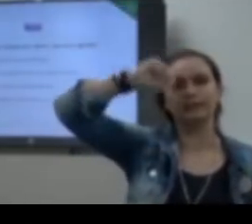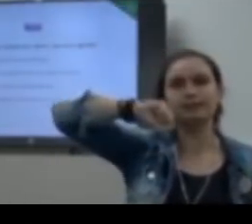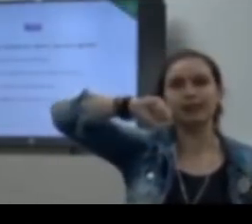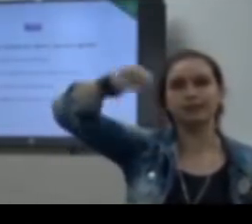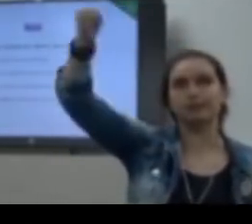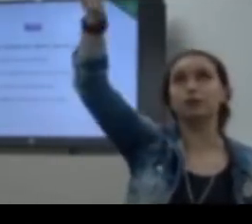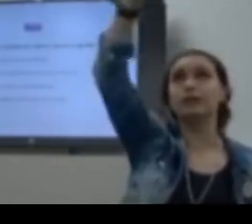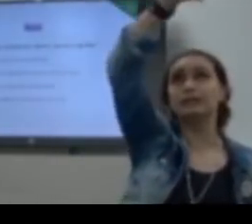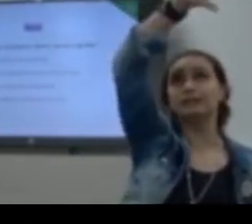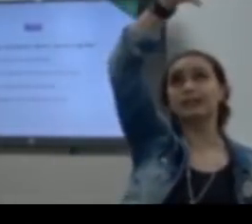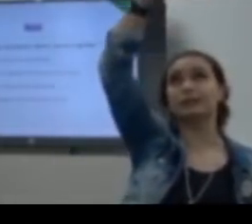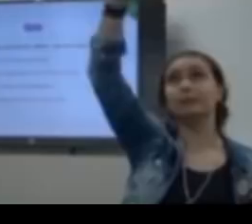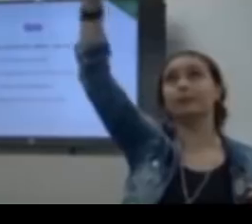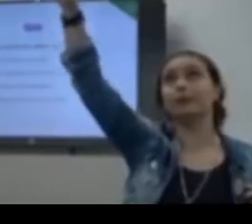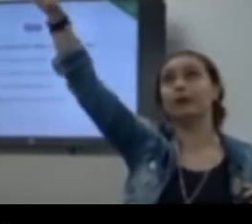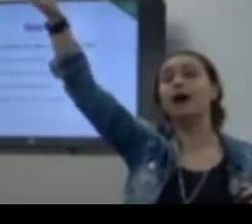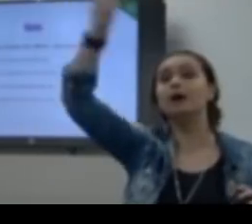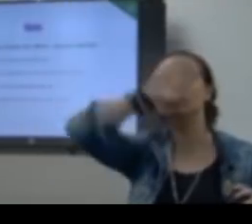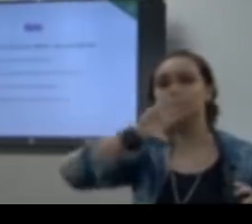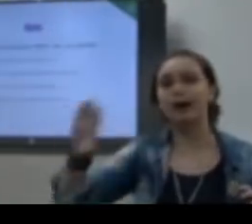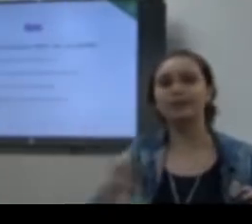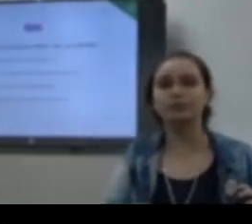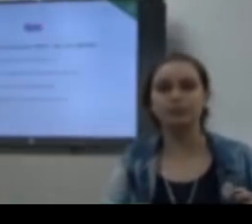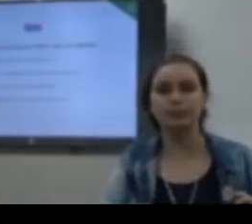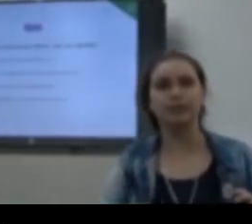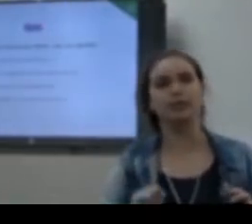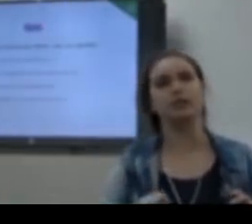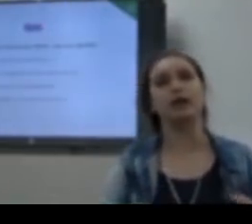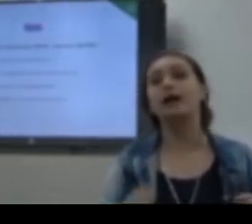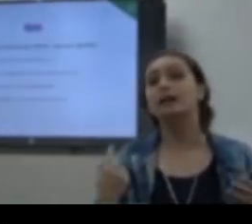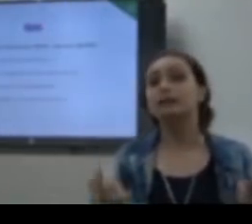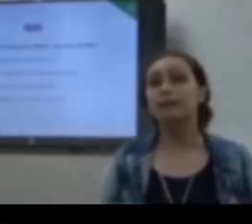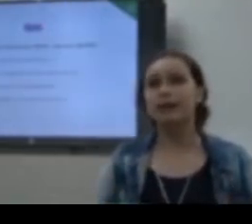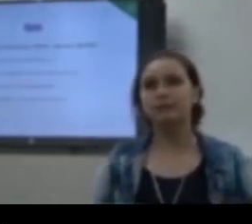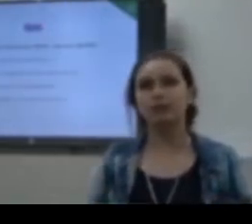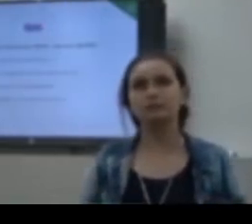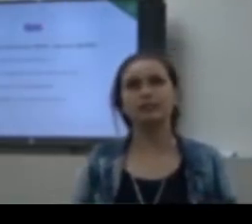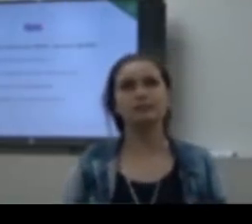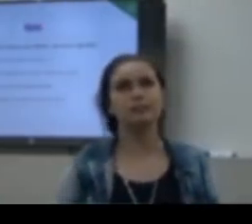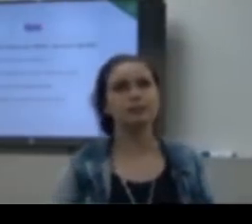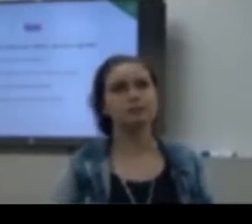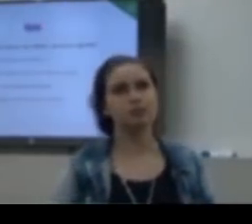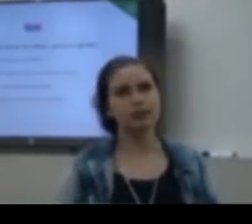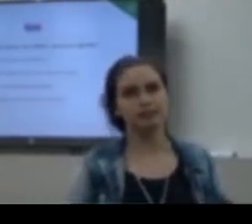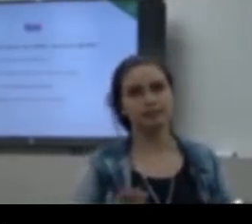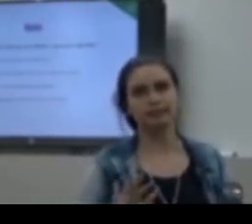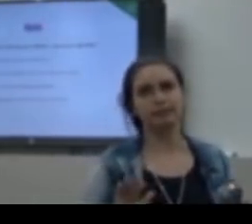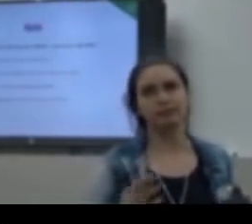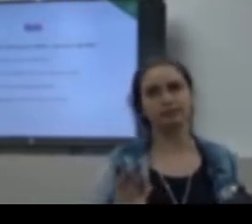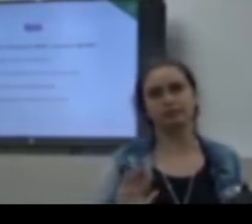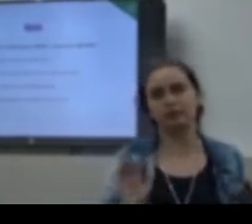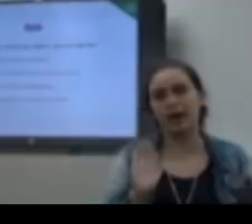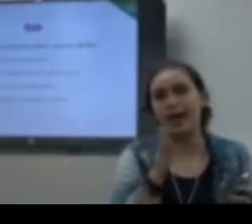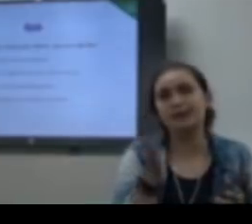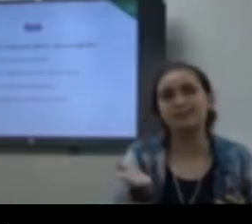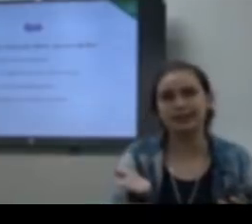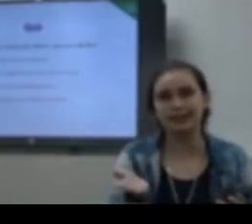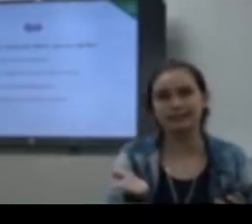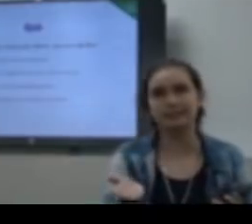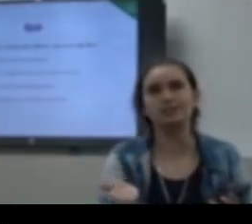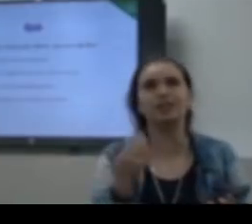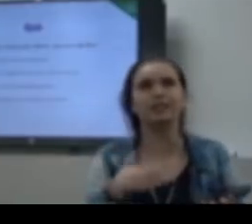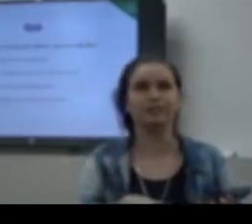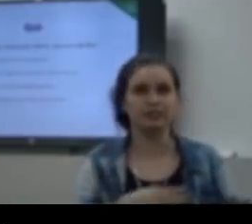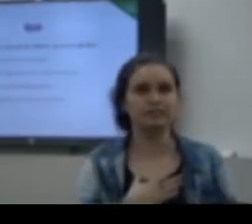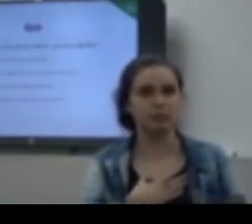no tamanho das árvores. Então, extrato arbóreo alto, baixo e pequenininho lá. Não é isso que acontece na Mata dos Cocais, tá? Então, não é